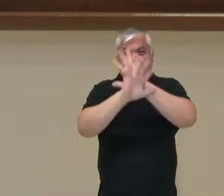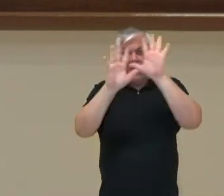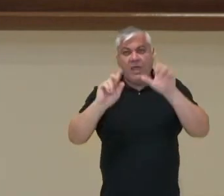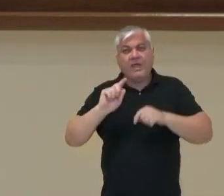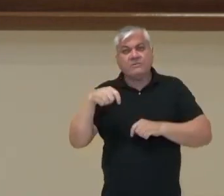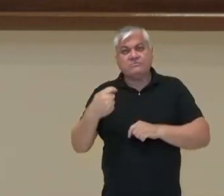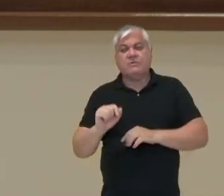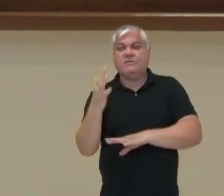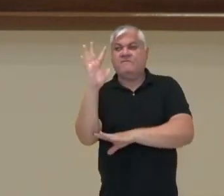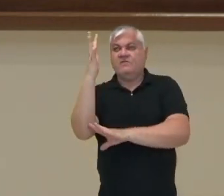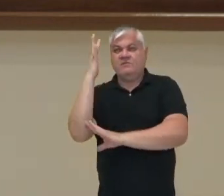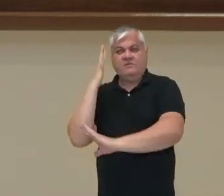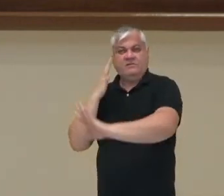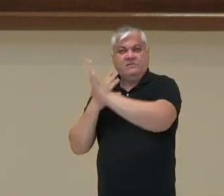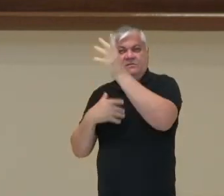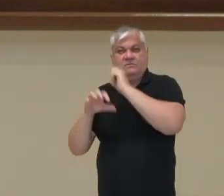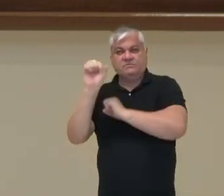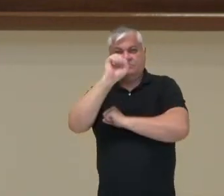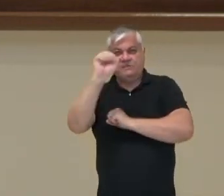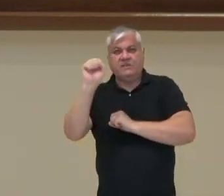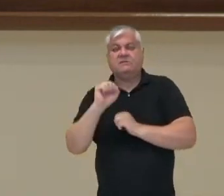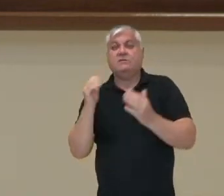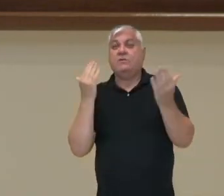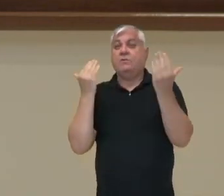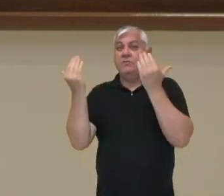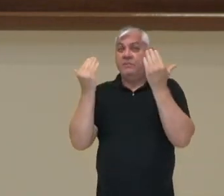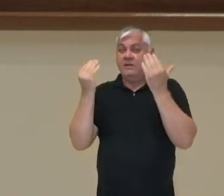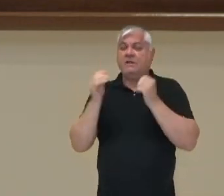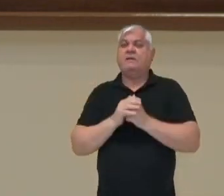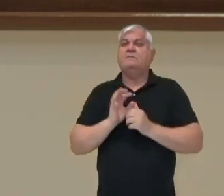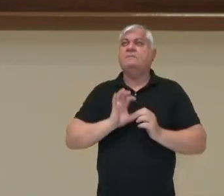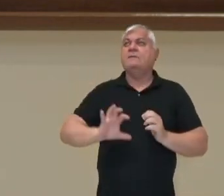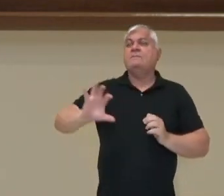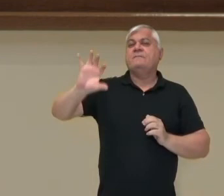da vegetação da região Sudeste, comparando